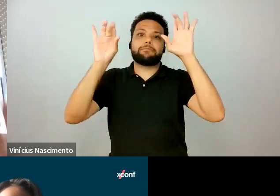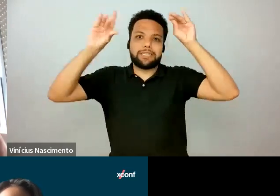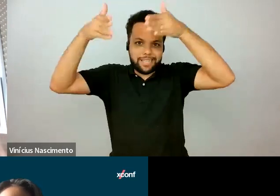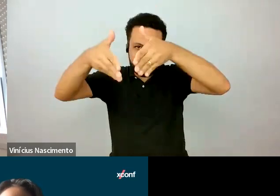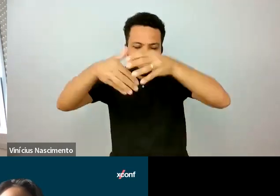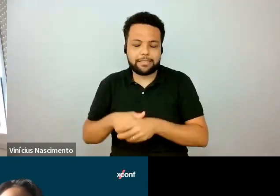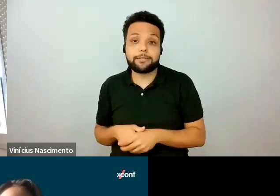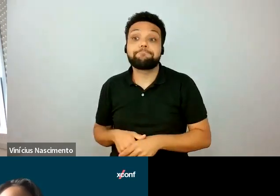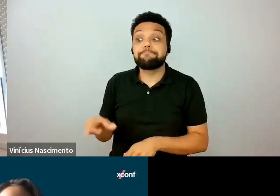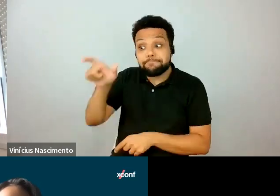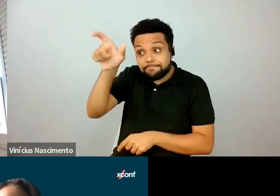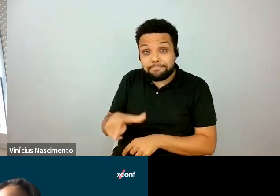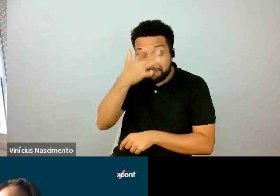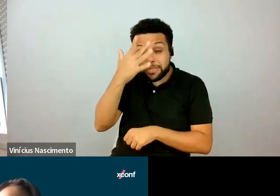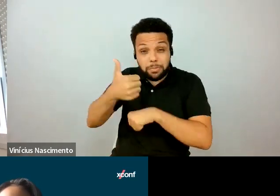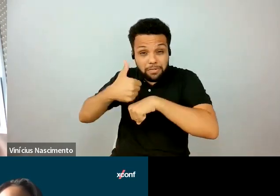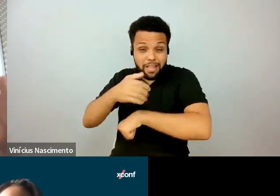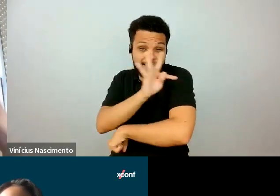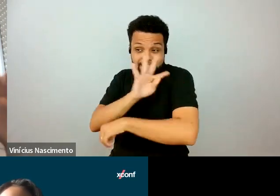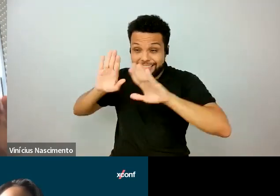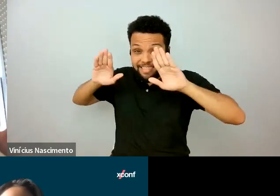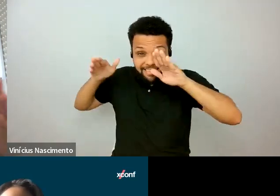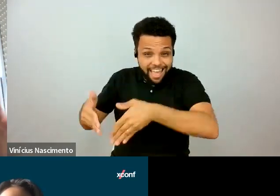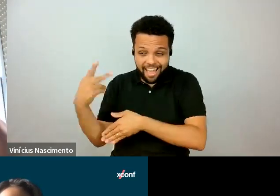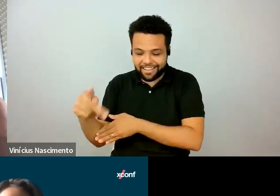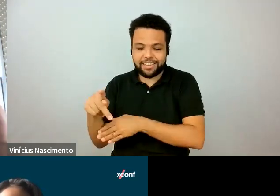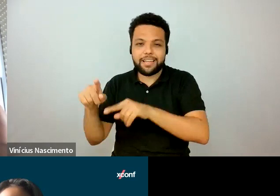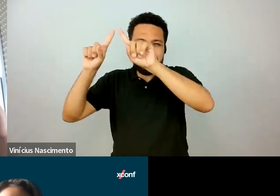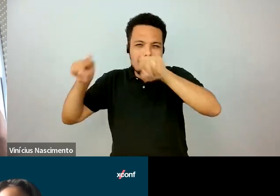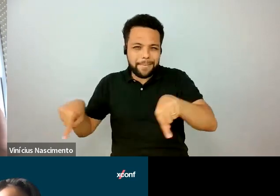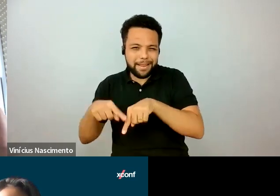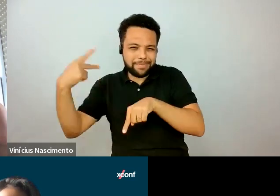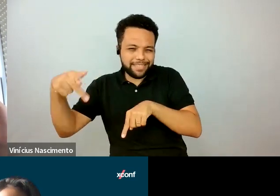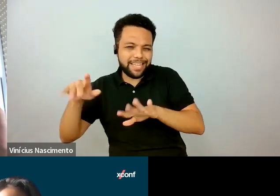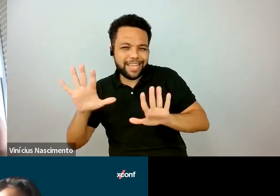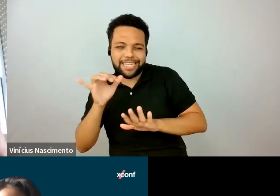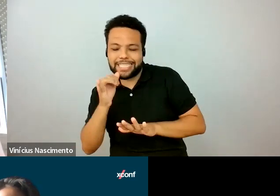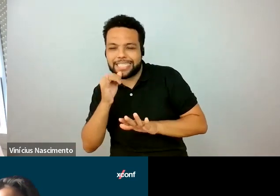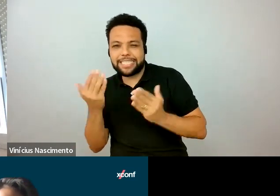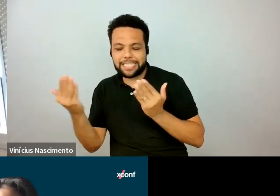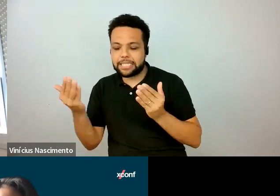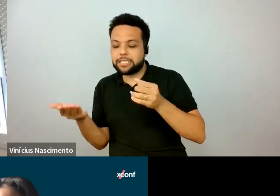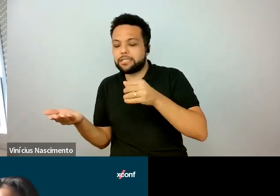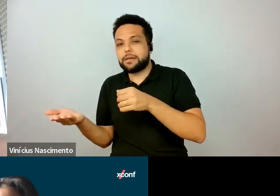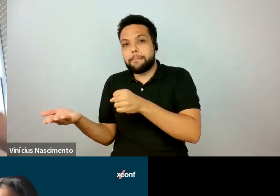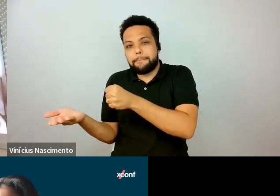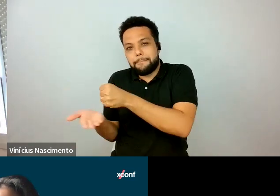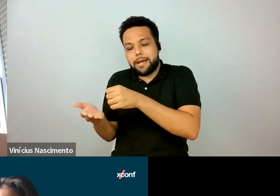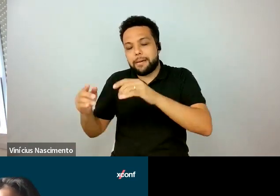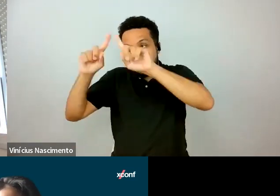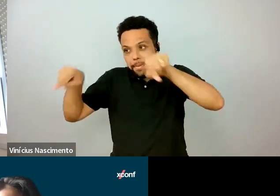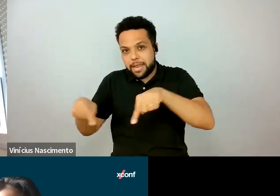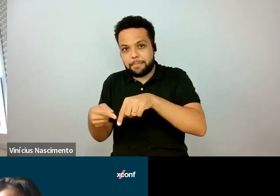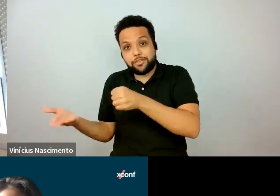por serem técnicas, a base da pirâmide de conhecimento delas é mais similar, porque